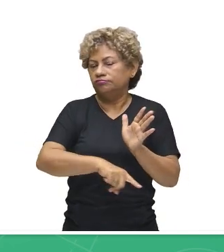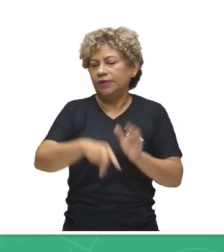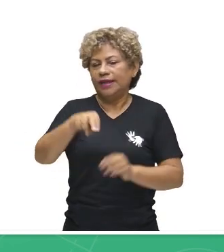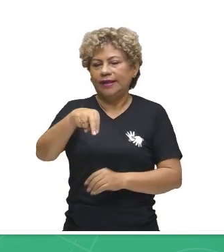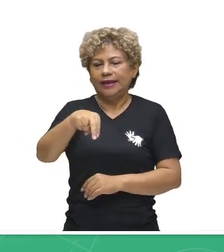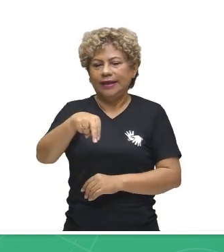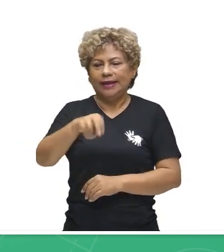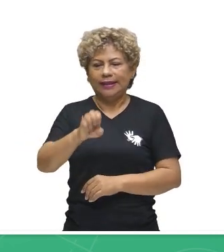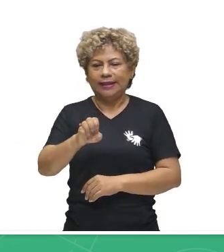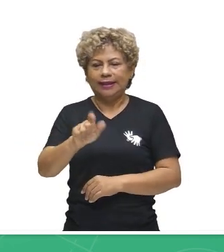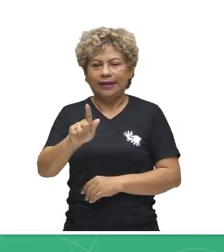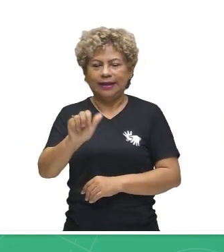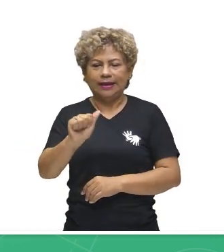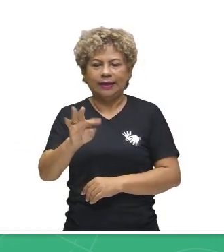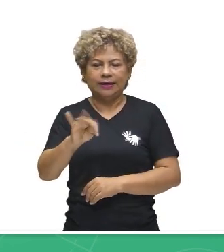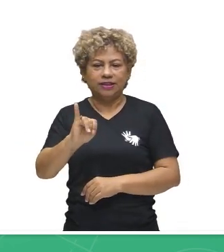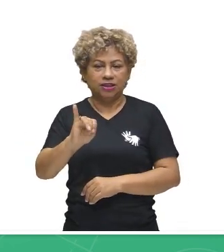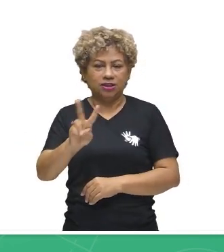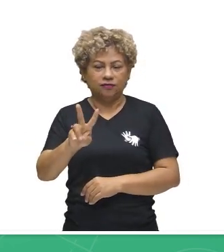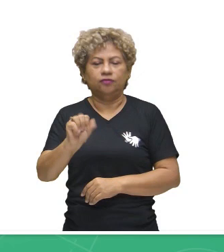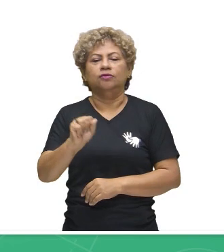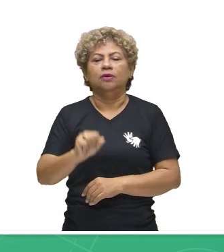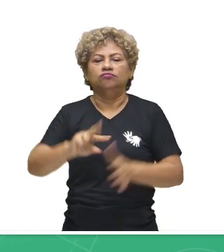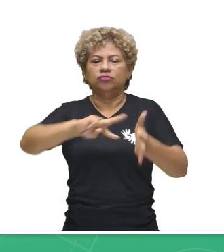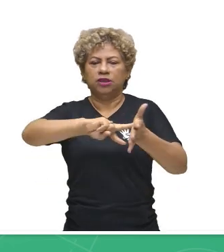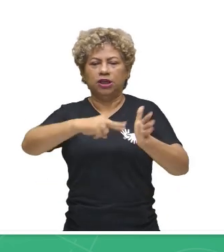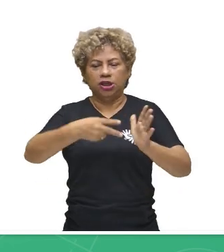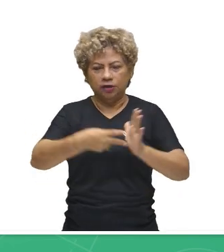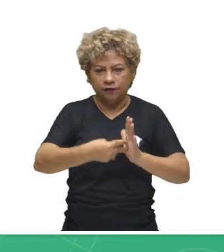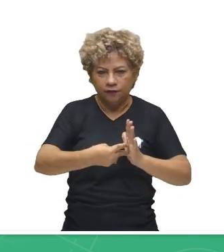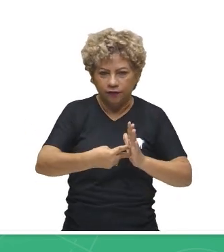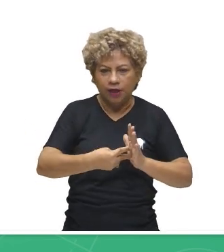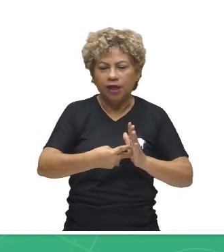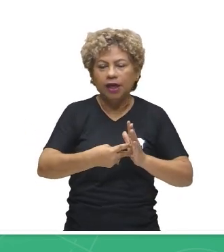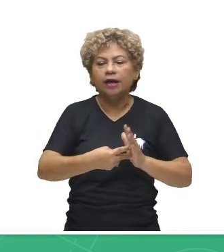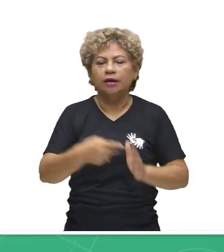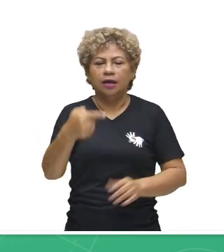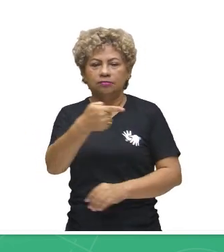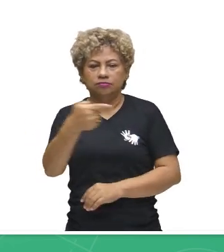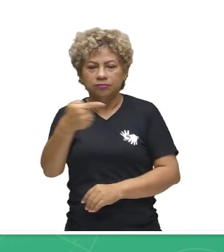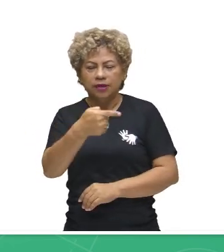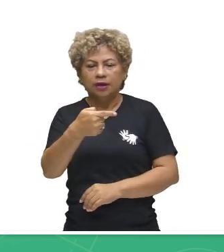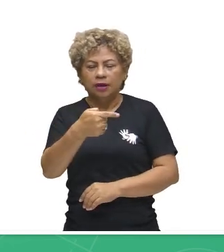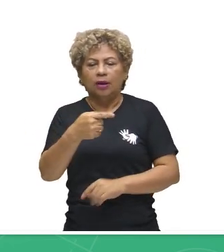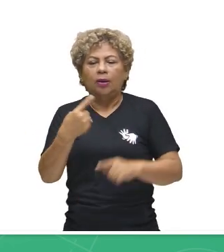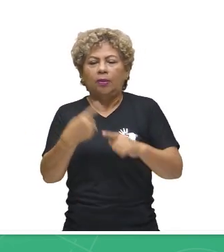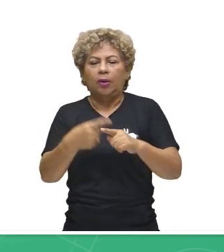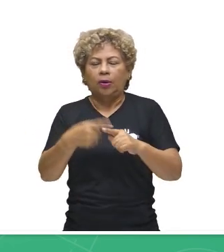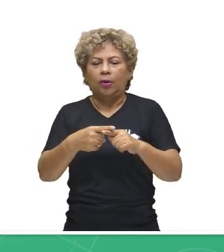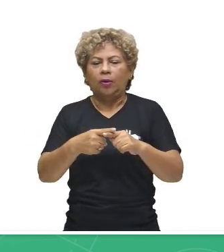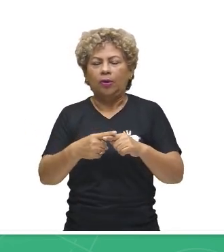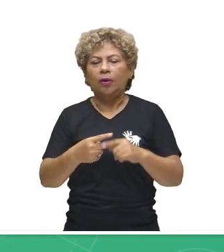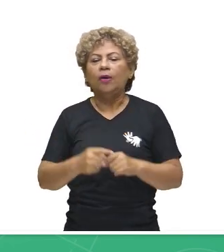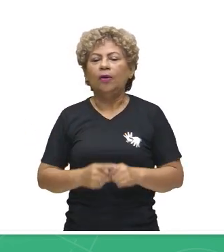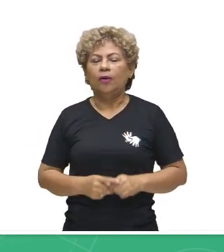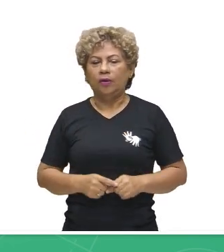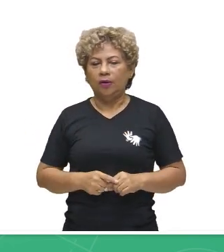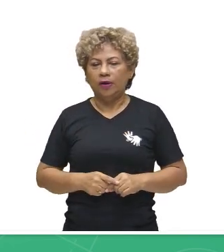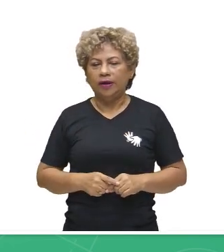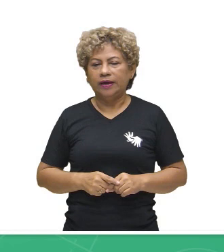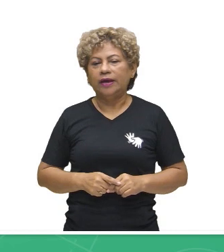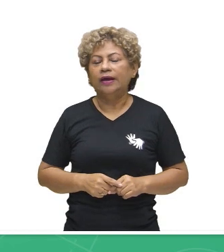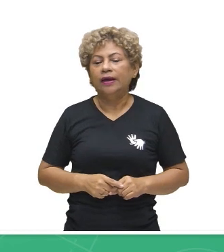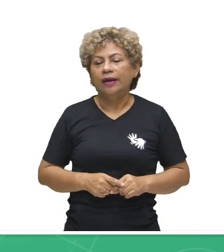chamado retrógrado, ou seja, o móvel caminha no sentido contrário à da orientação